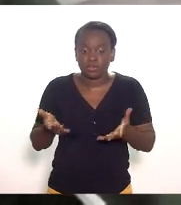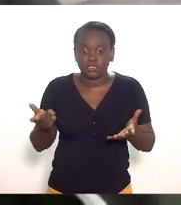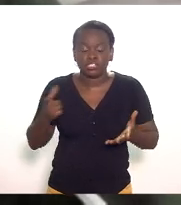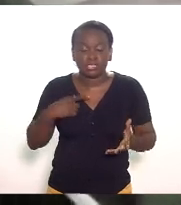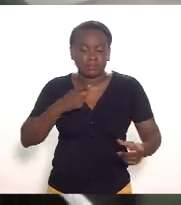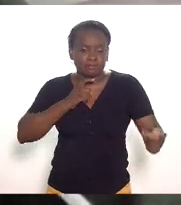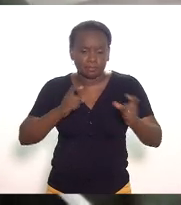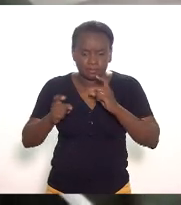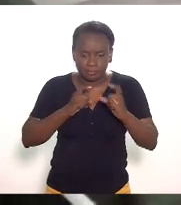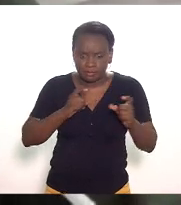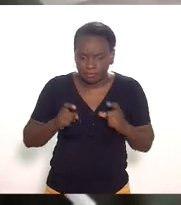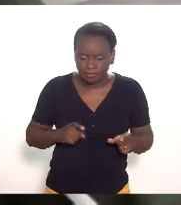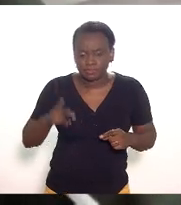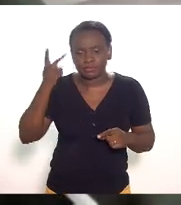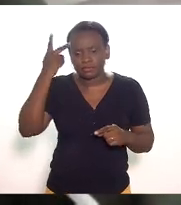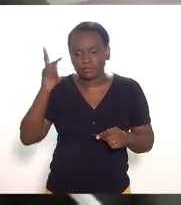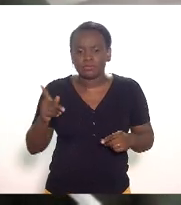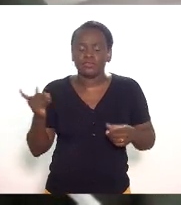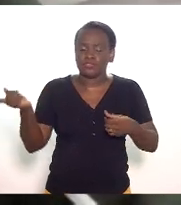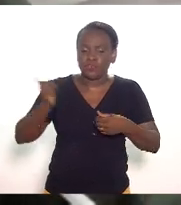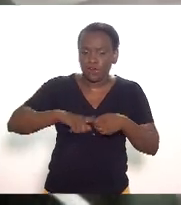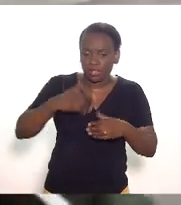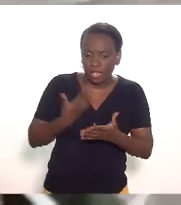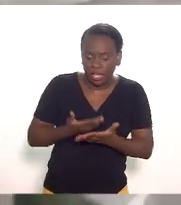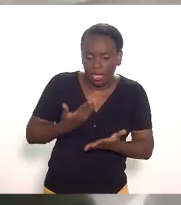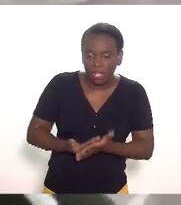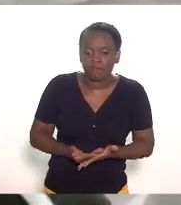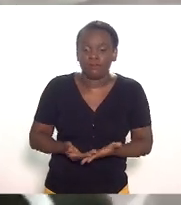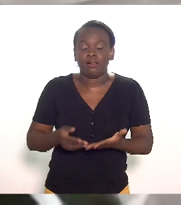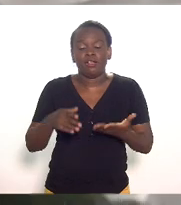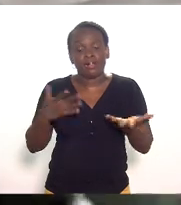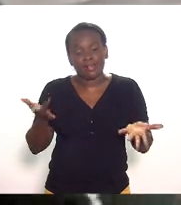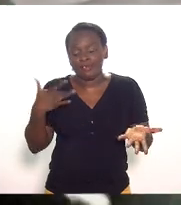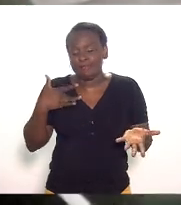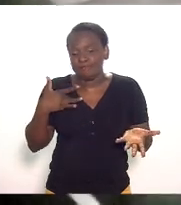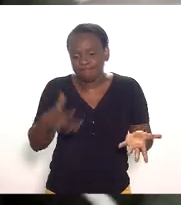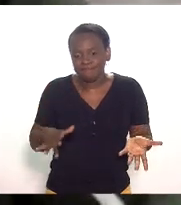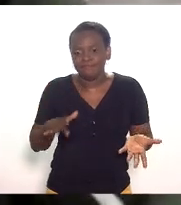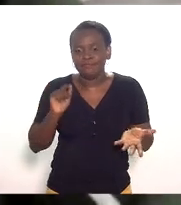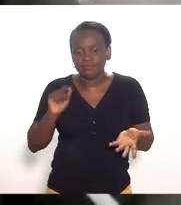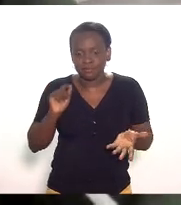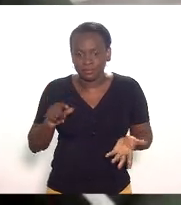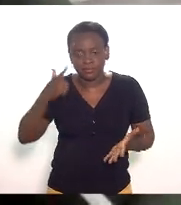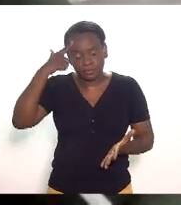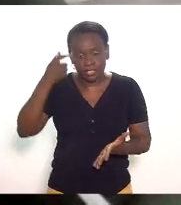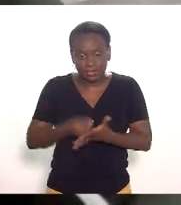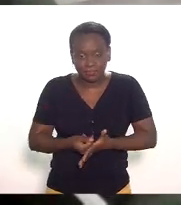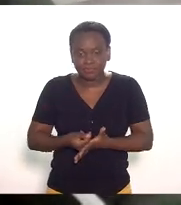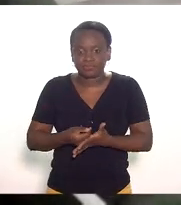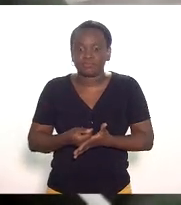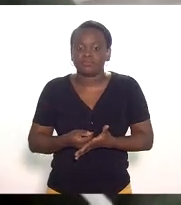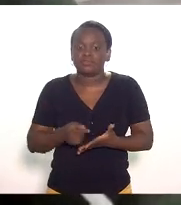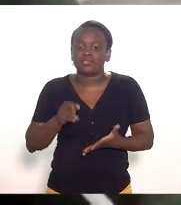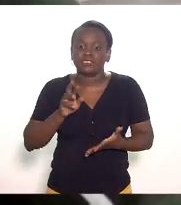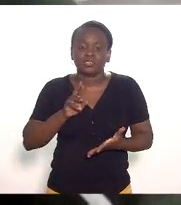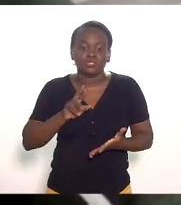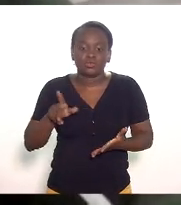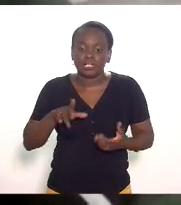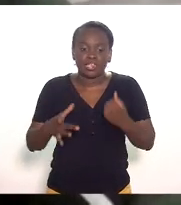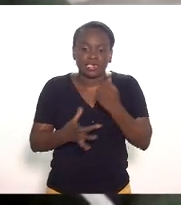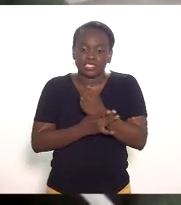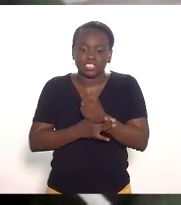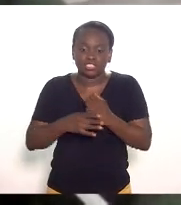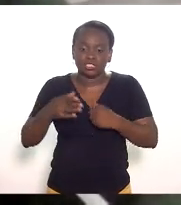grande debate sobre a retomada das aulas. Quero lamentar aqui a decisão que não garantiu